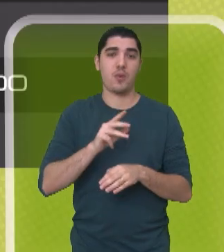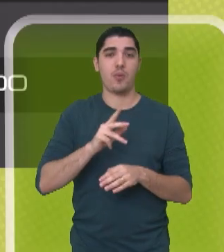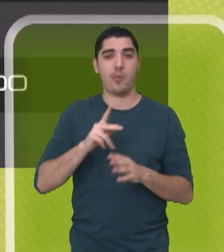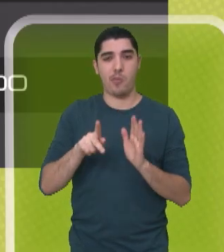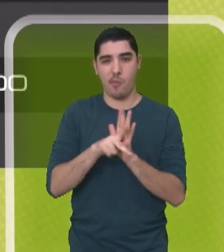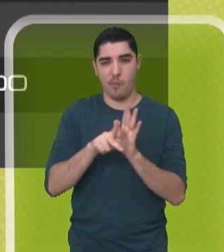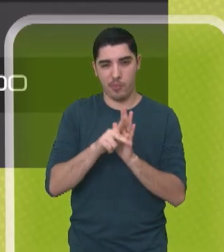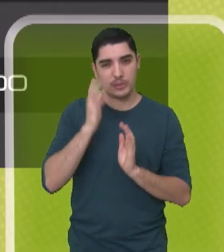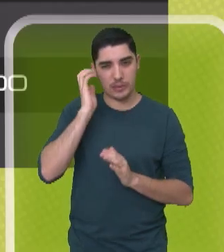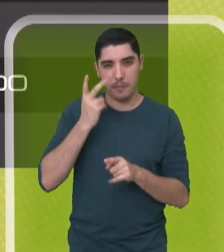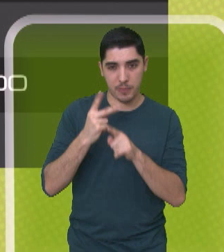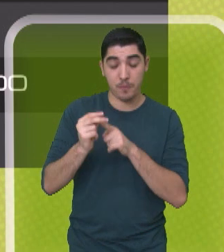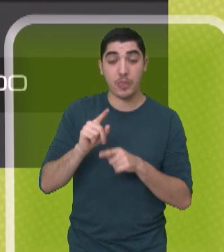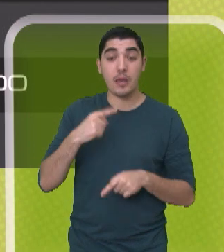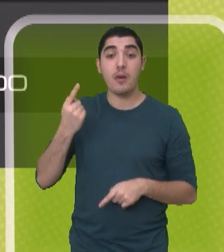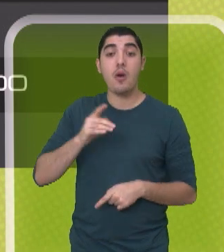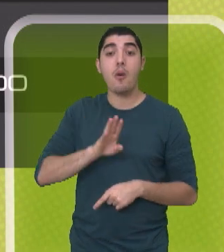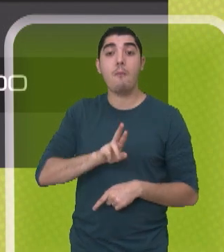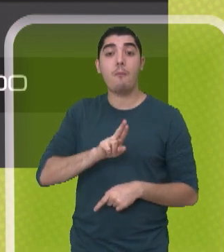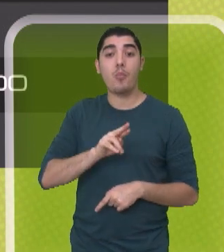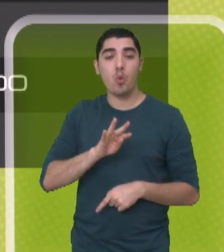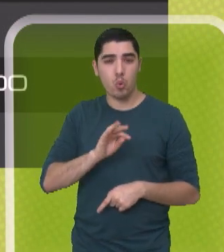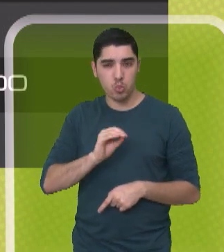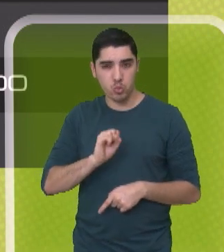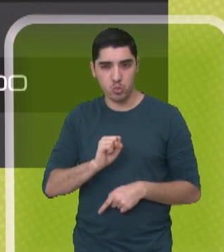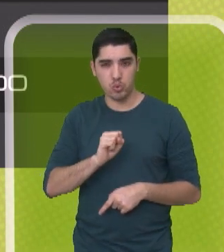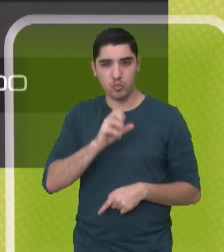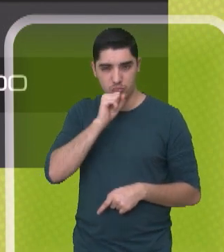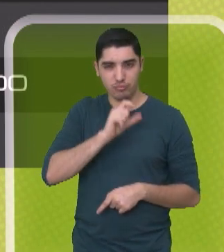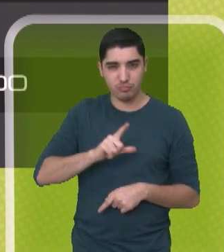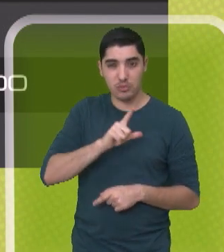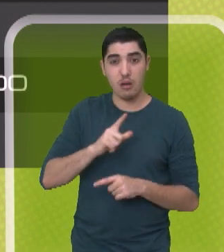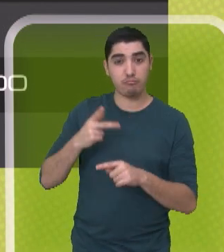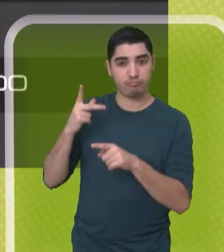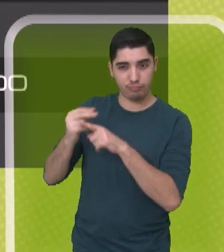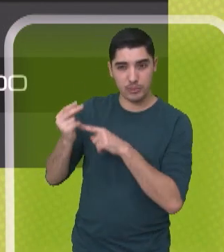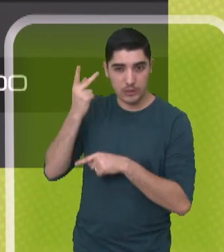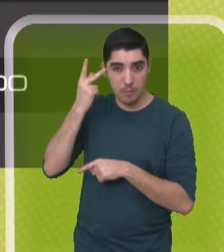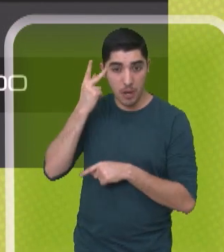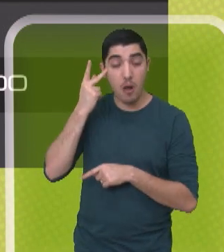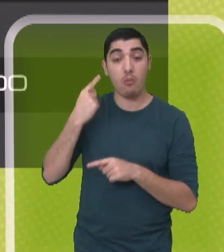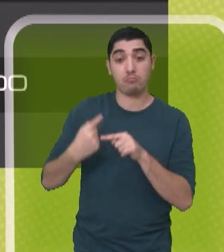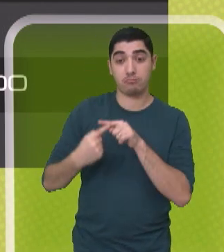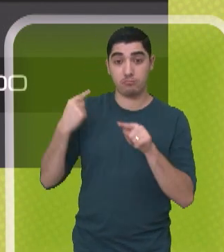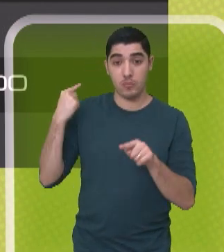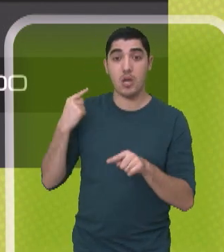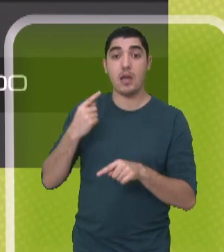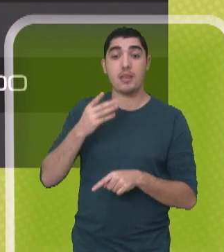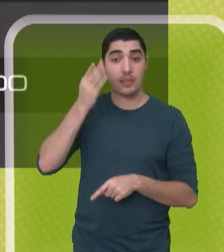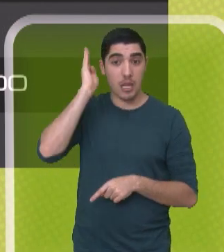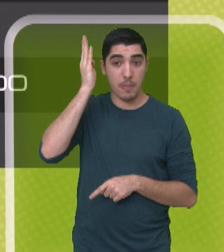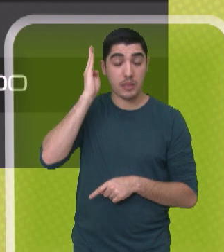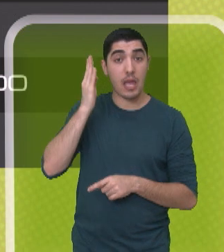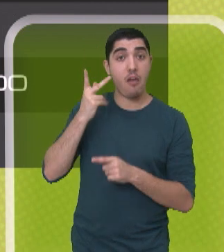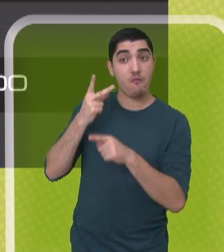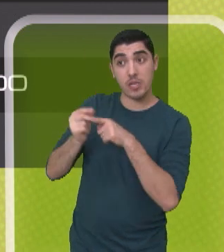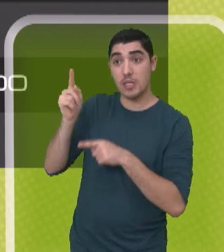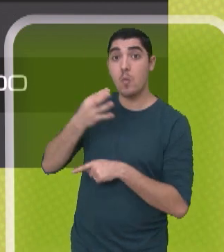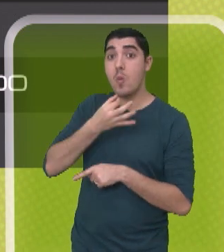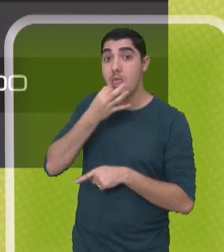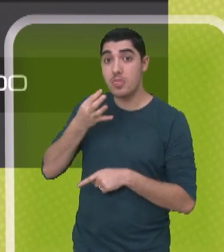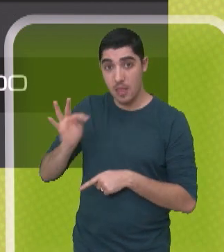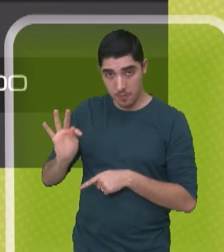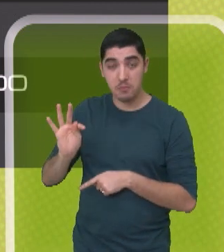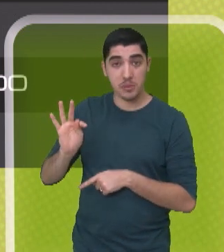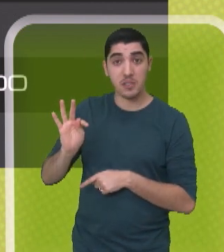Brutus joga pelo empate por ter melhor campanha. Taubaté venceu o Tanabi, Taubaté venceu por 3-2 o Tanabi lá em Tanabi, joga